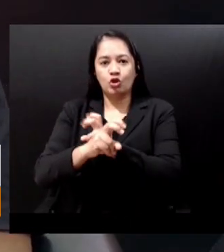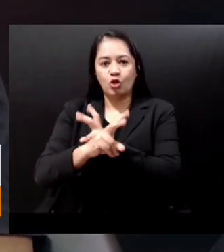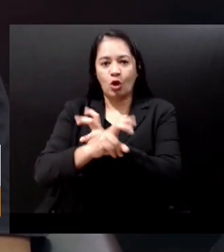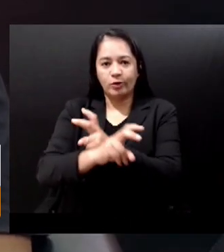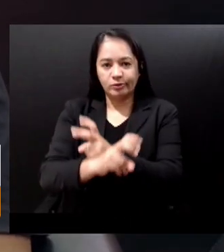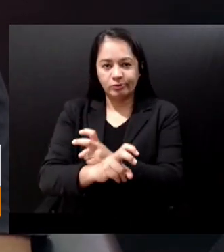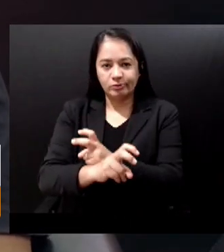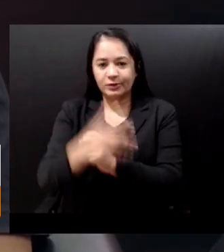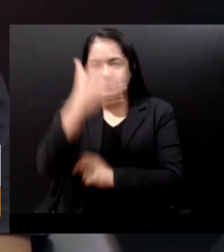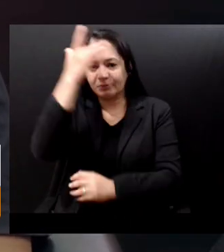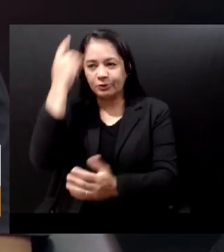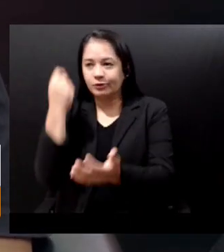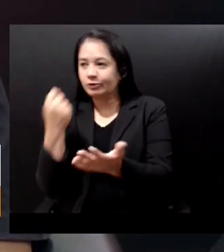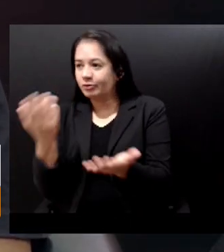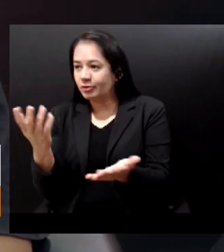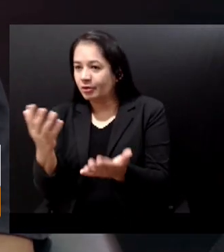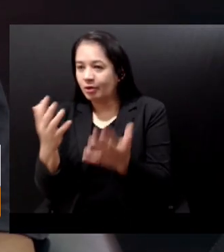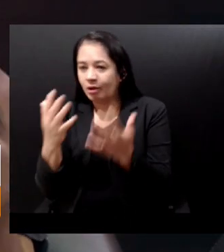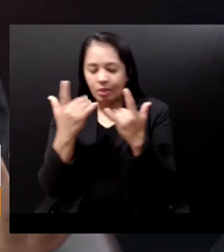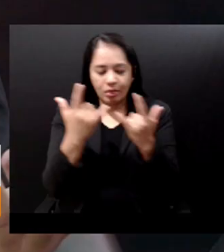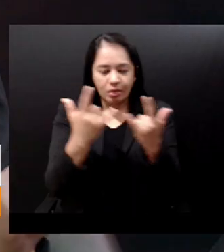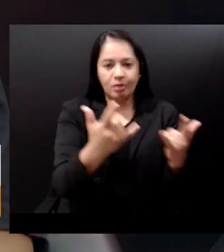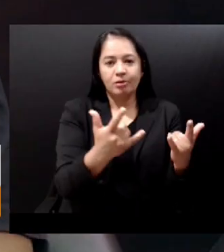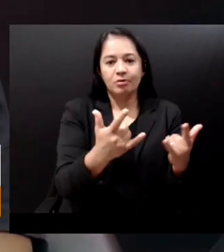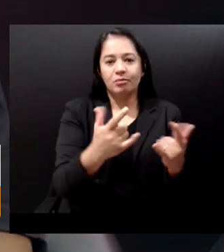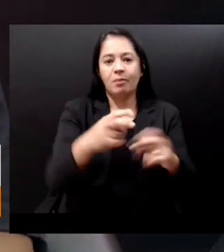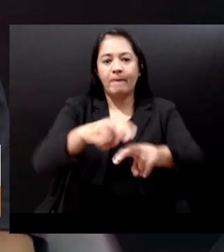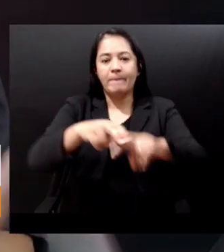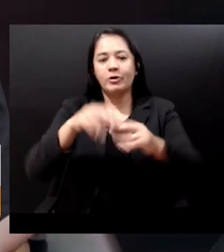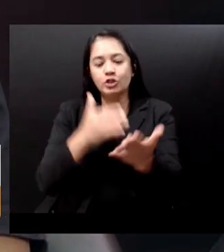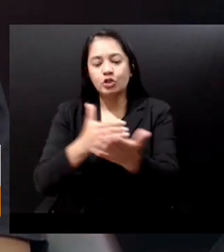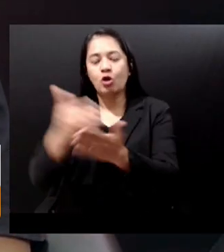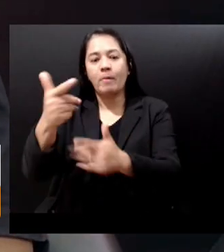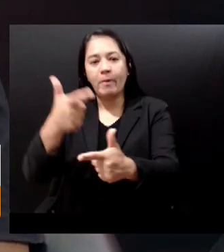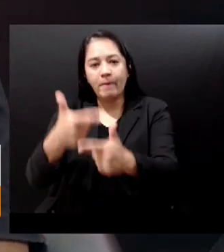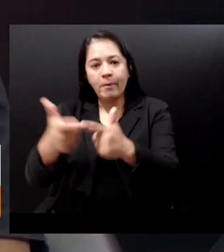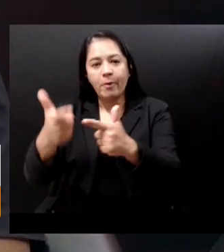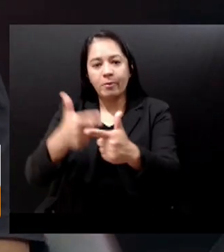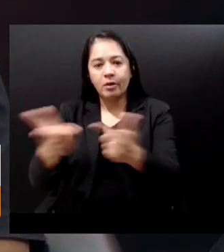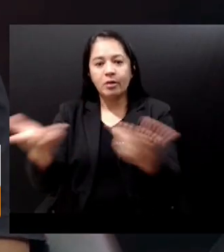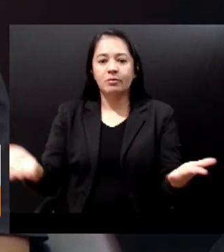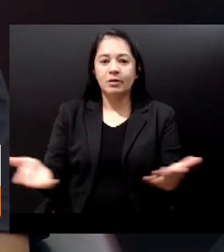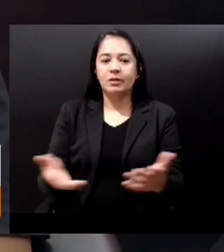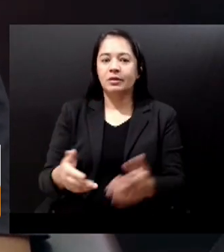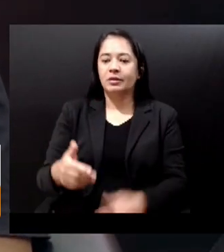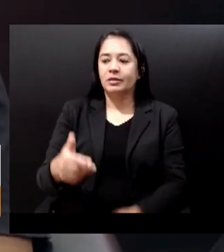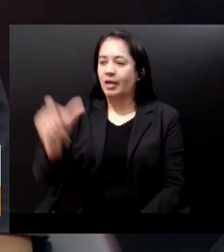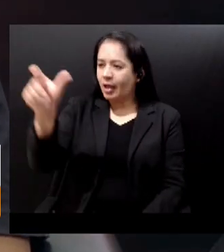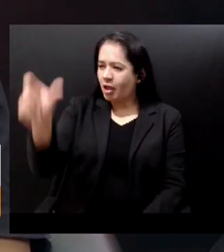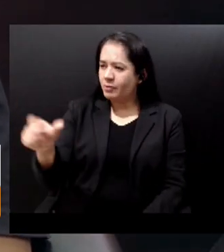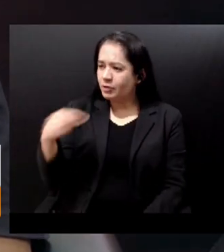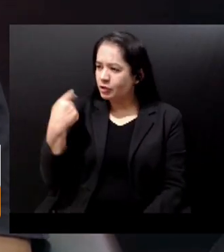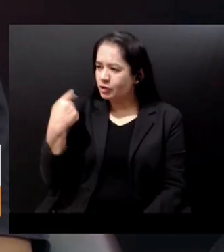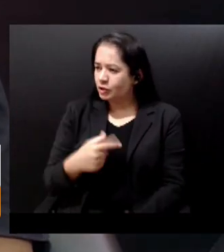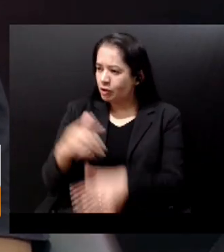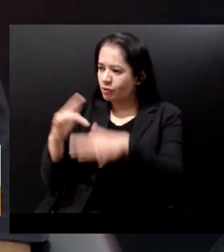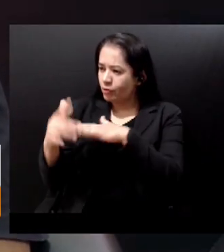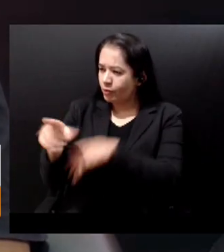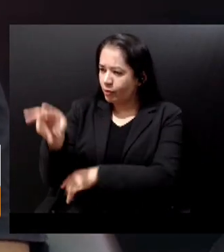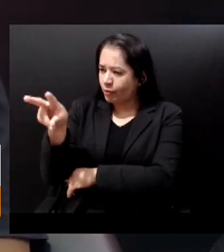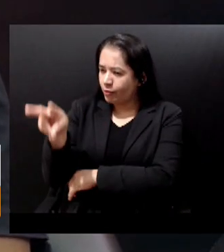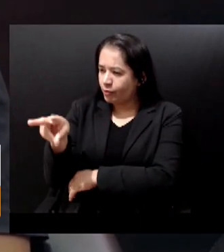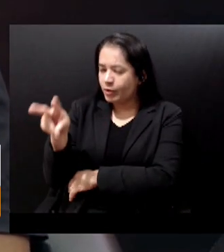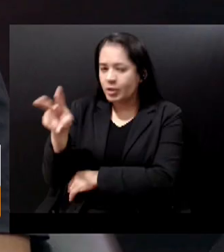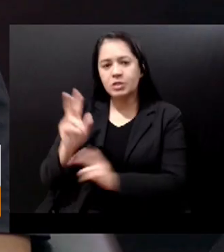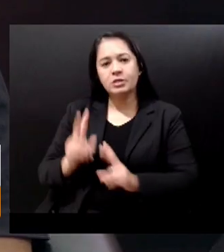que uhum, começa um dos problemas, de a gente sempre ver que a pessoa que a gente está vendo na rede social, ela sempre está motivada, sempre